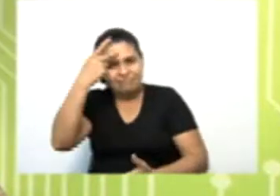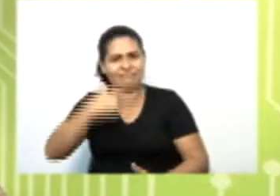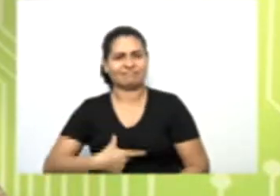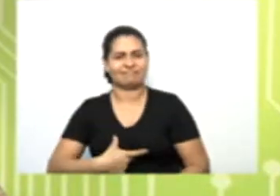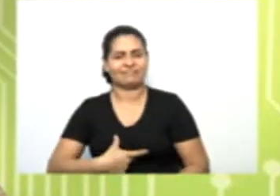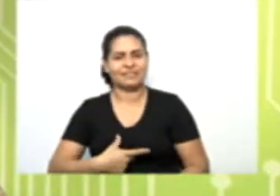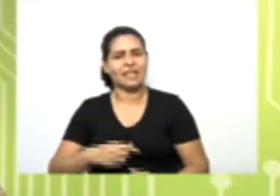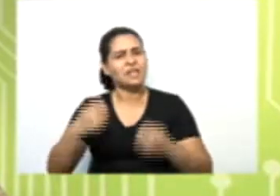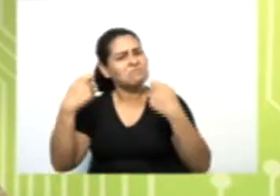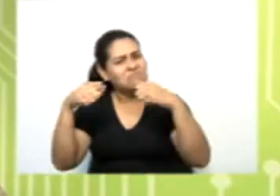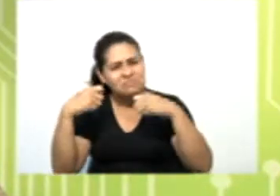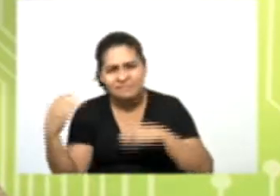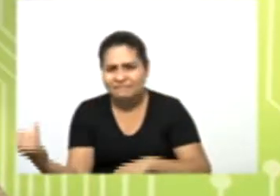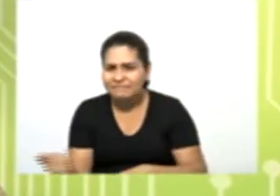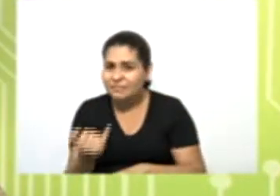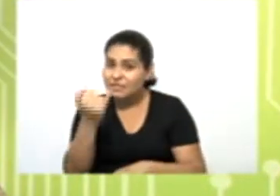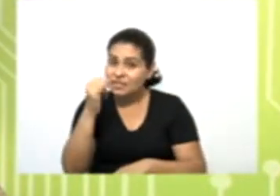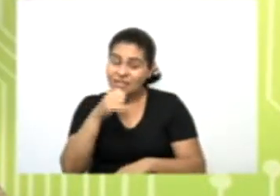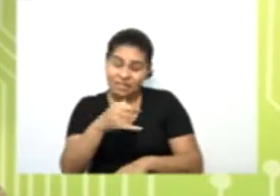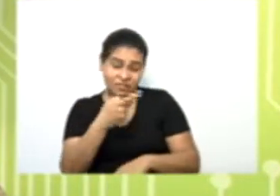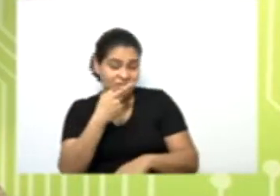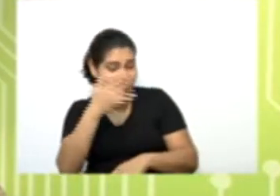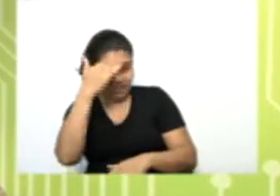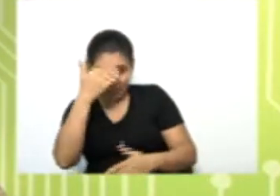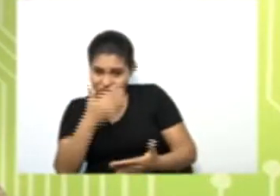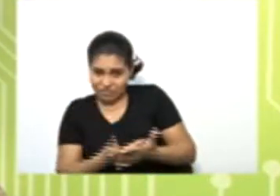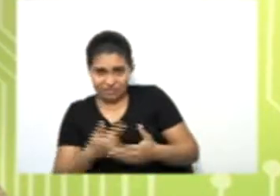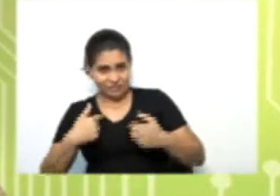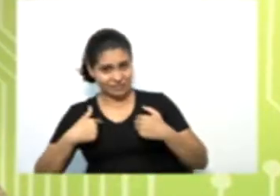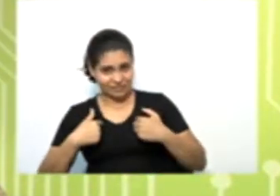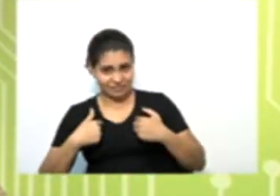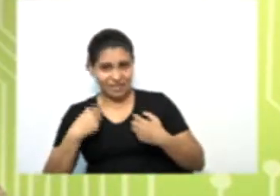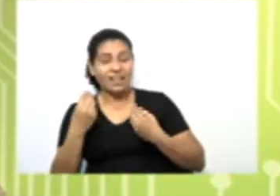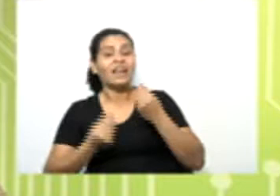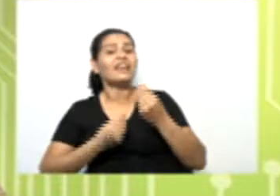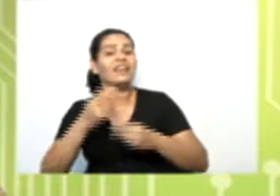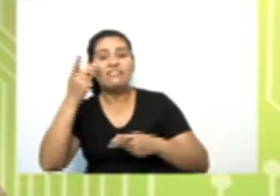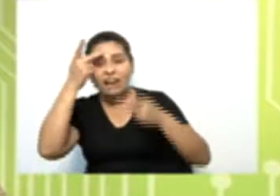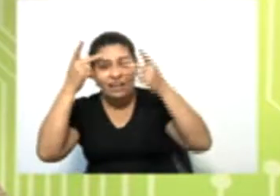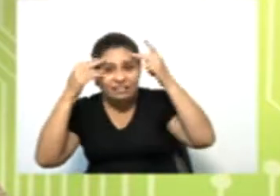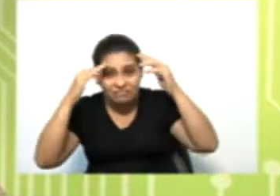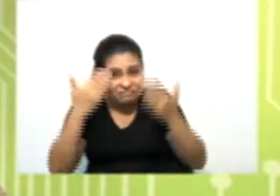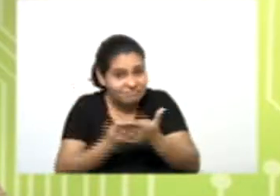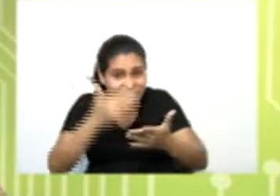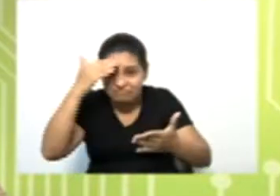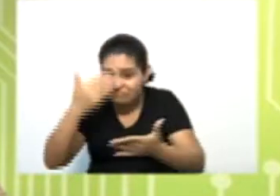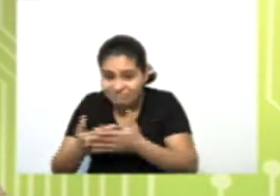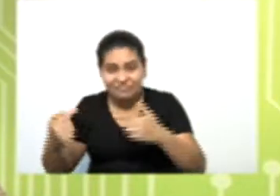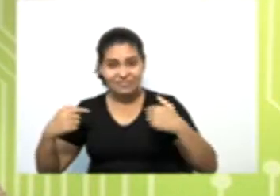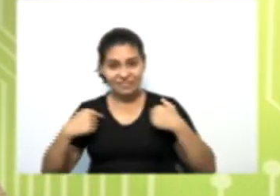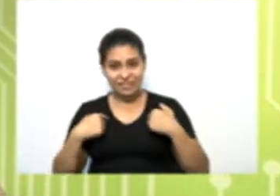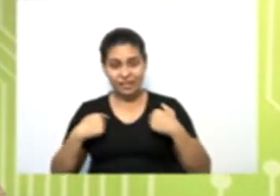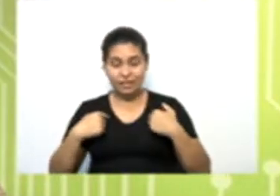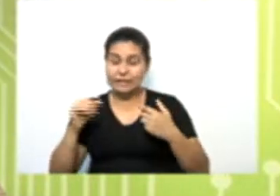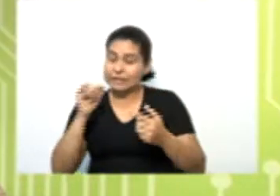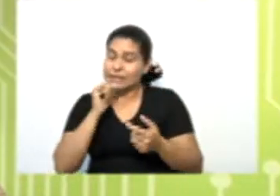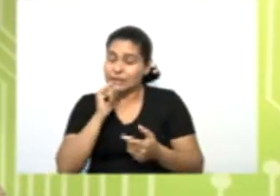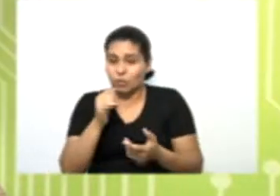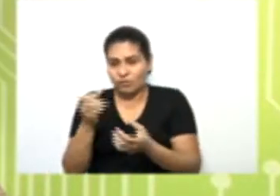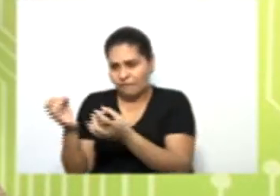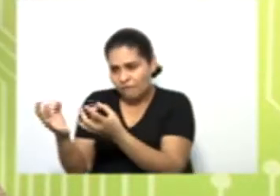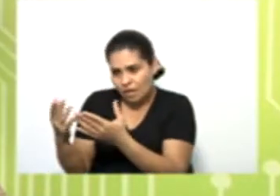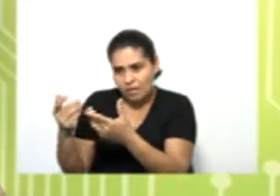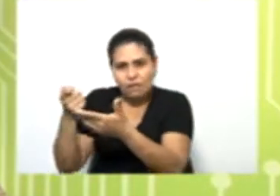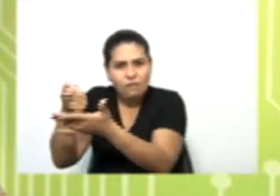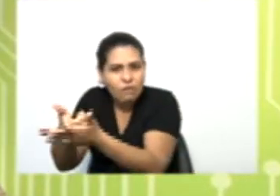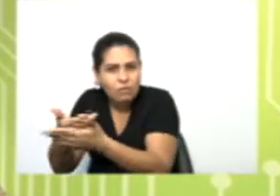mesmo. Precisa realmente, porque se você não confiar em você mesmo, quem é que vai confiar em você? Numa negociação, por exemplo, se